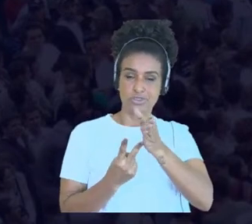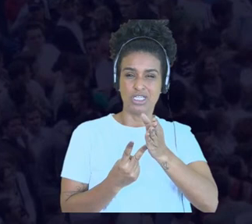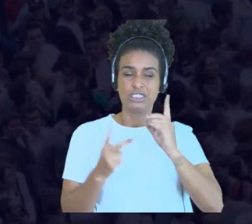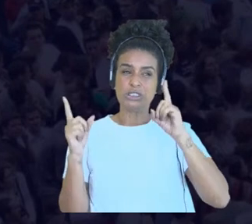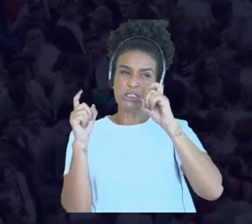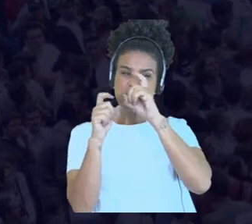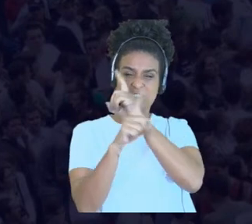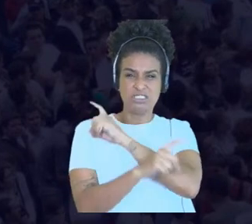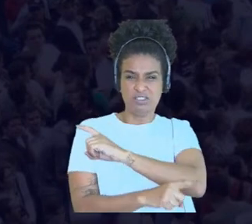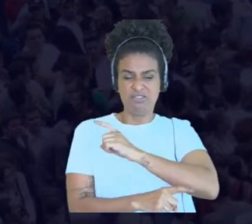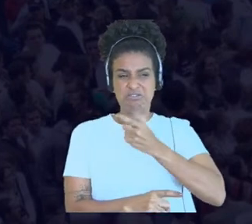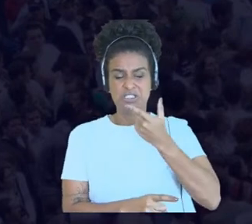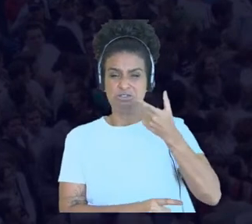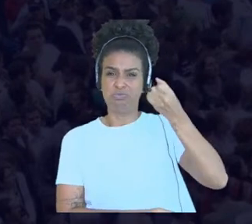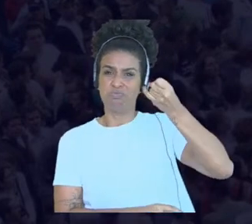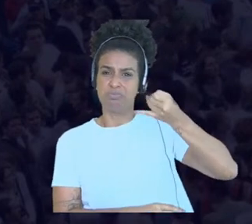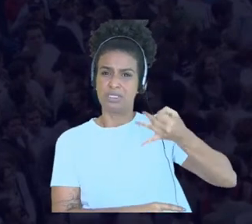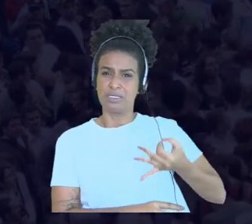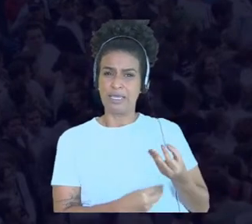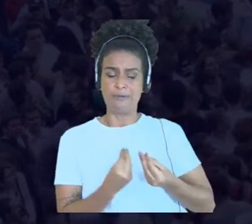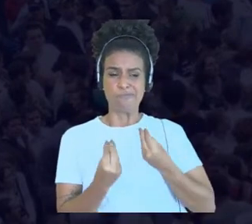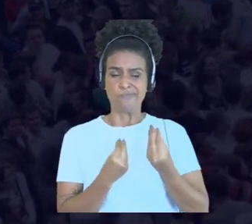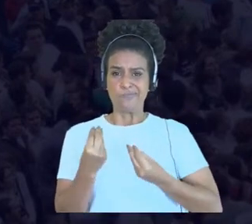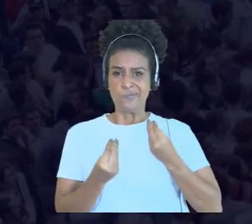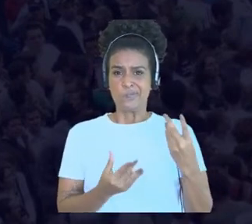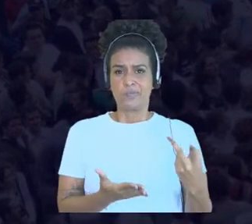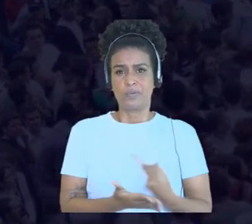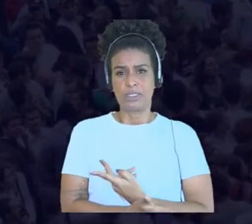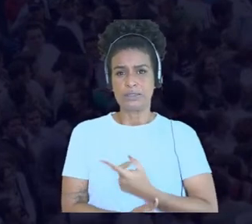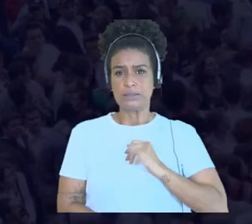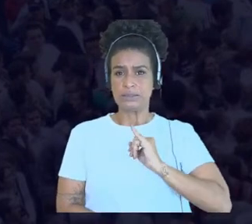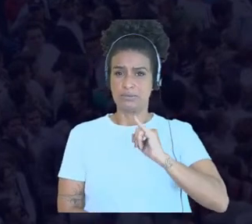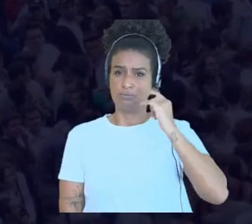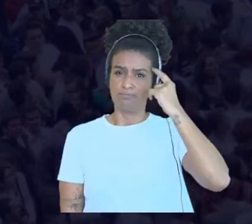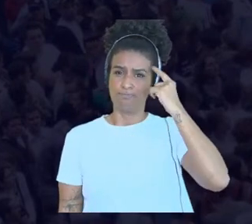ser desenhada. Né? Se a gente pensar que